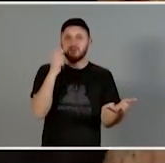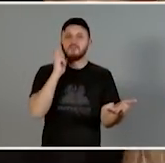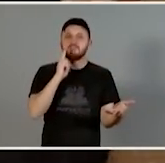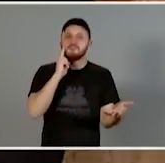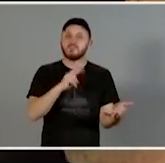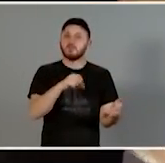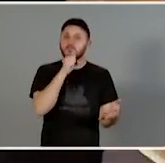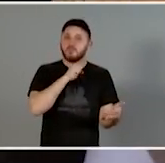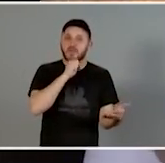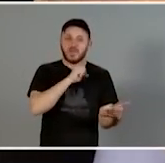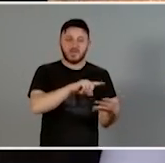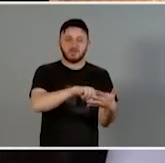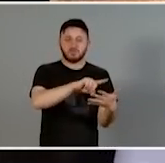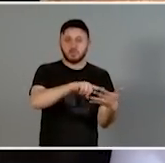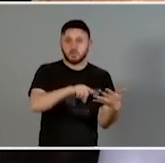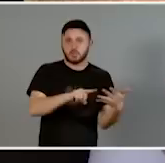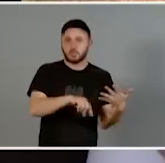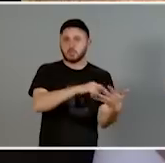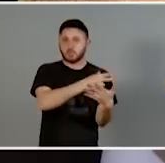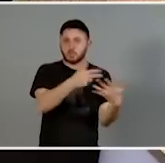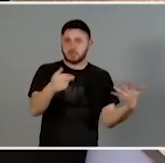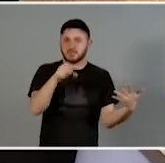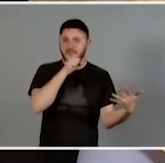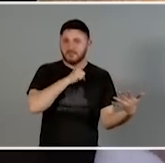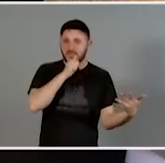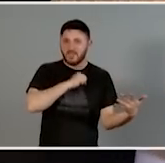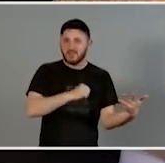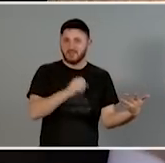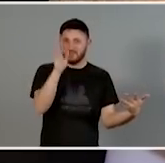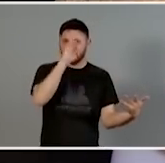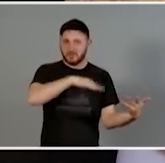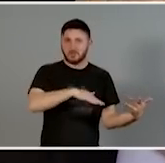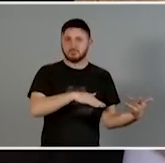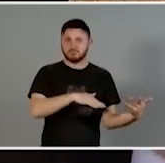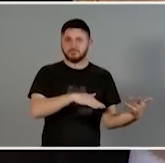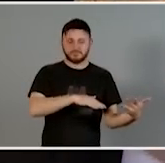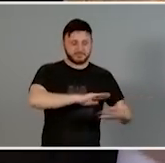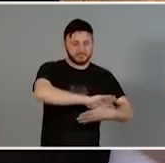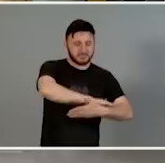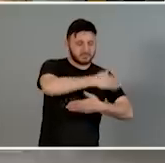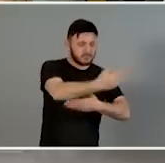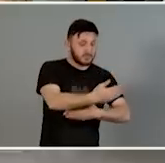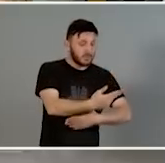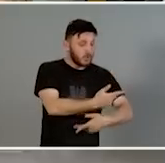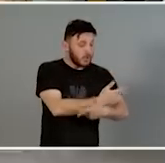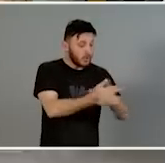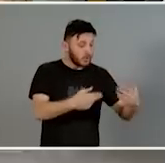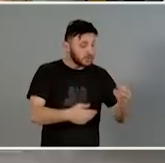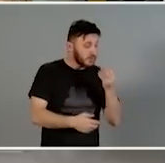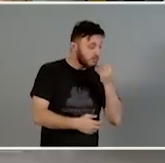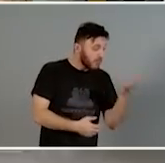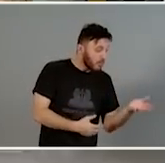mas ele manda tirar do baú coisas velhas e coisas novas.